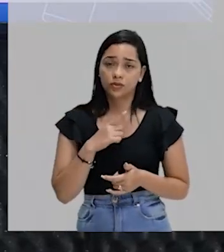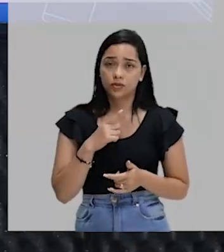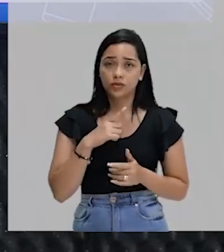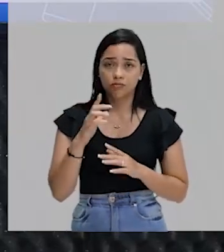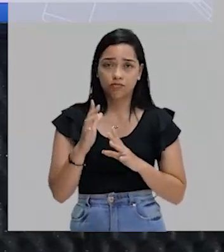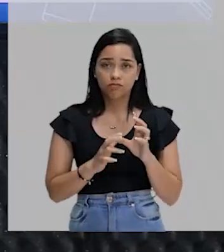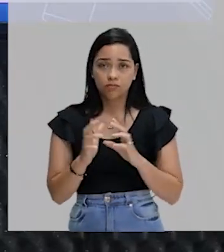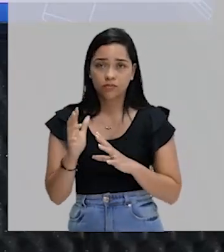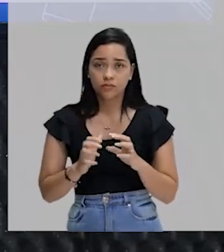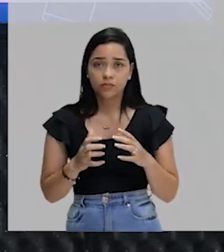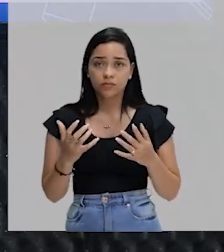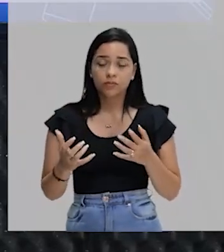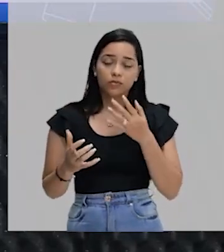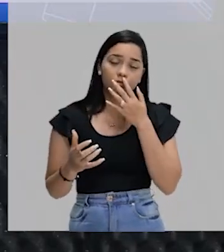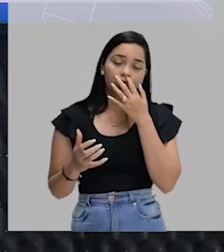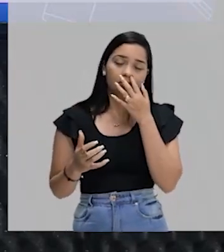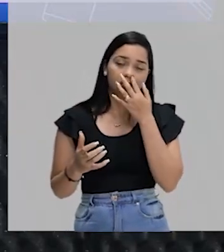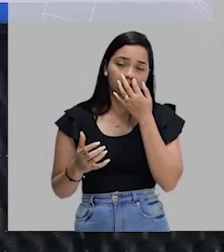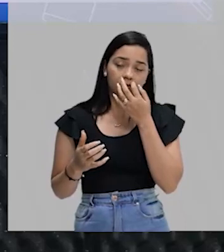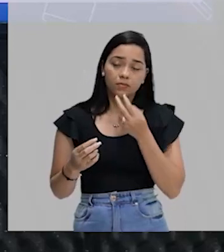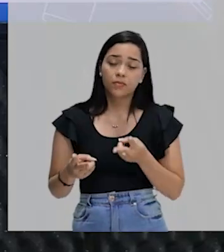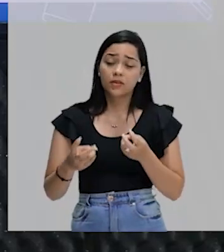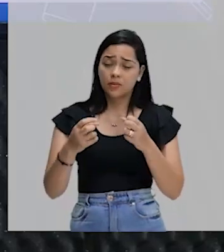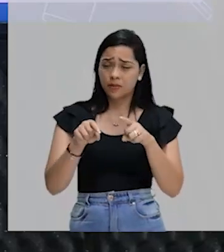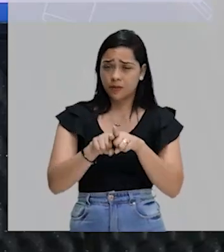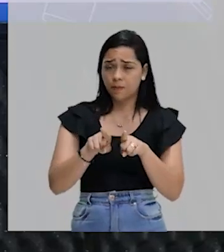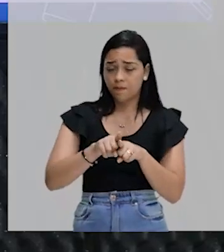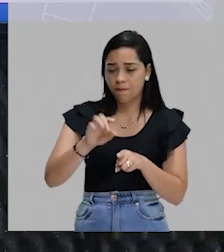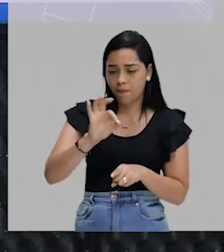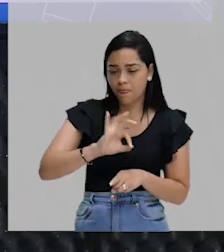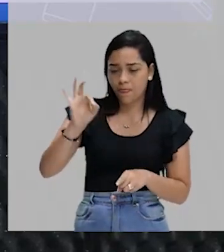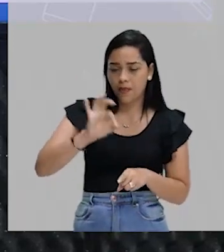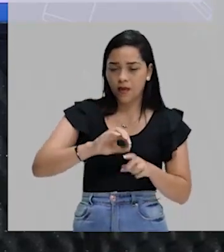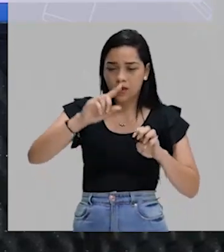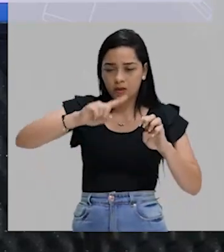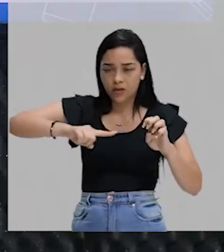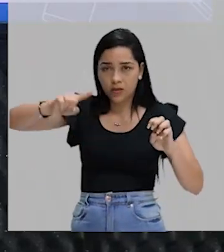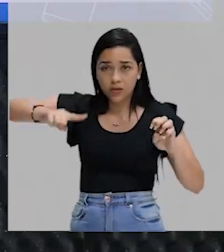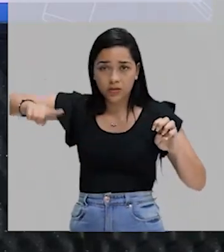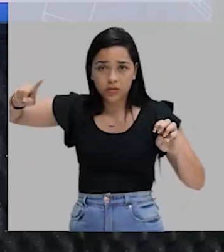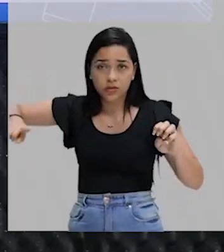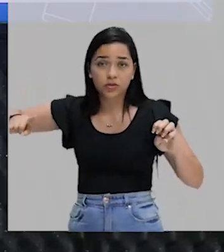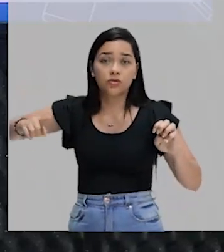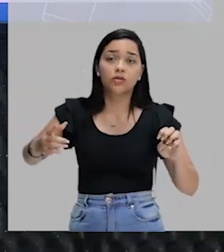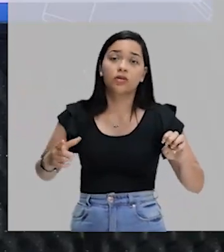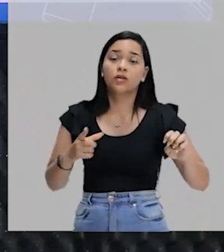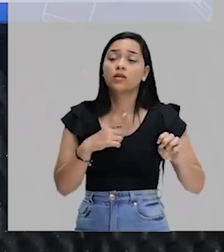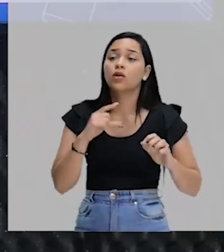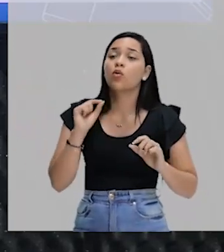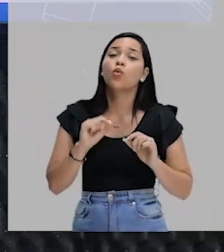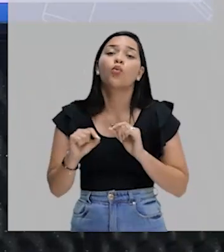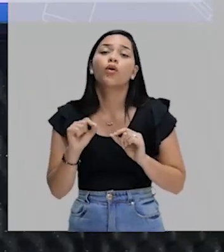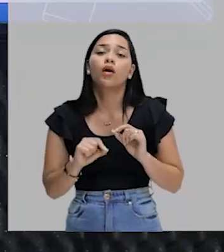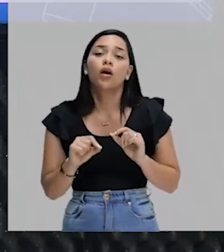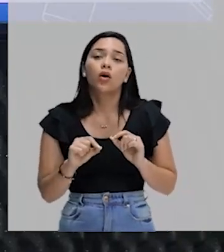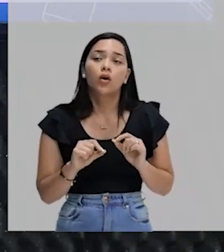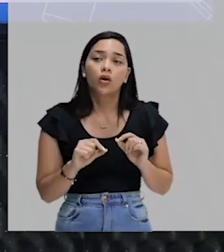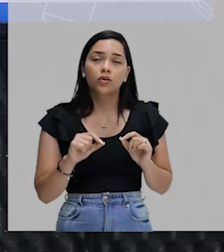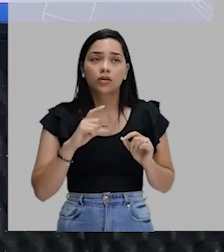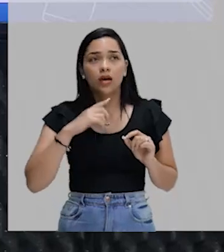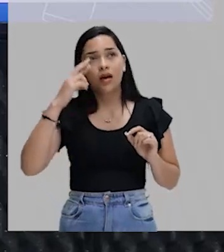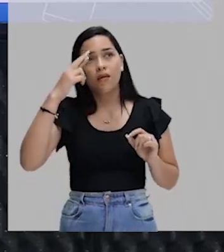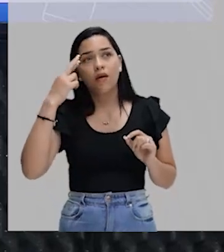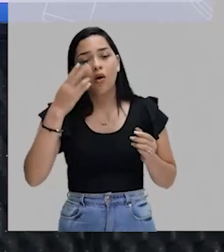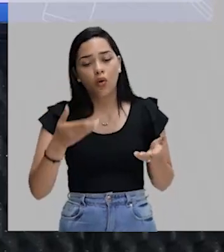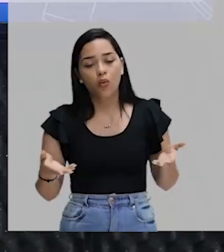nessa guerra. Observe que esse dado estatístico, na verdade, ele continua